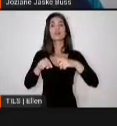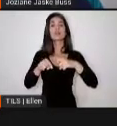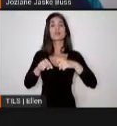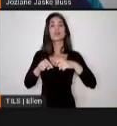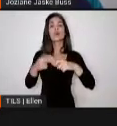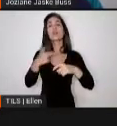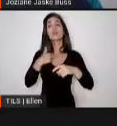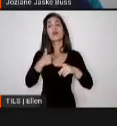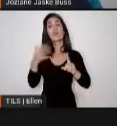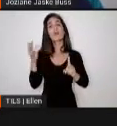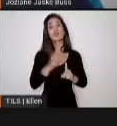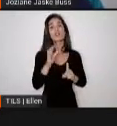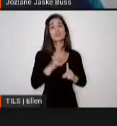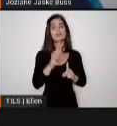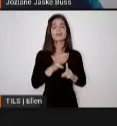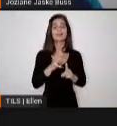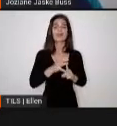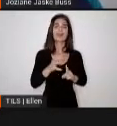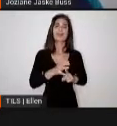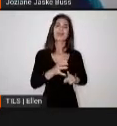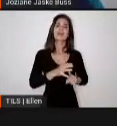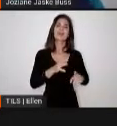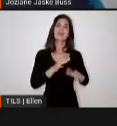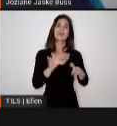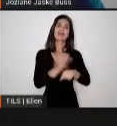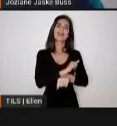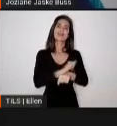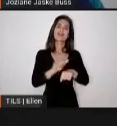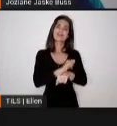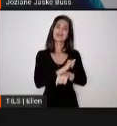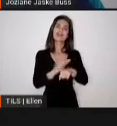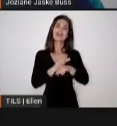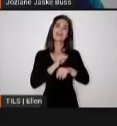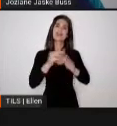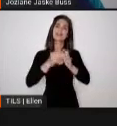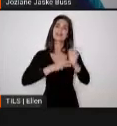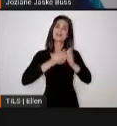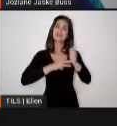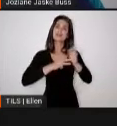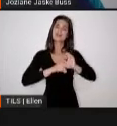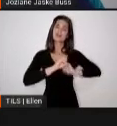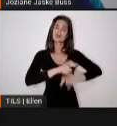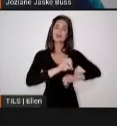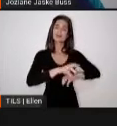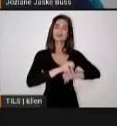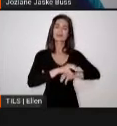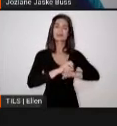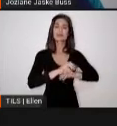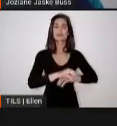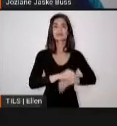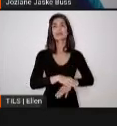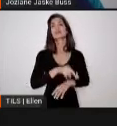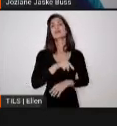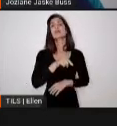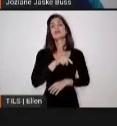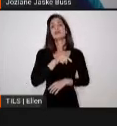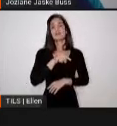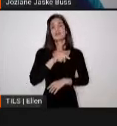na escolarização de alunos com deficiência e principalmente alunos com deficiência intelectual,